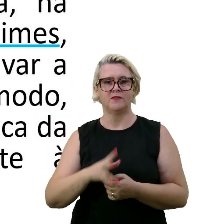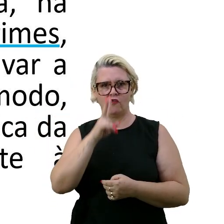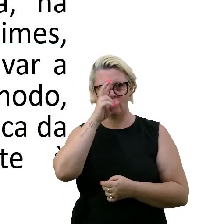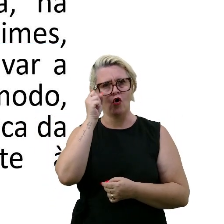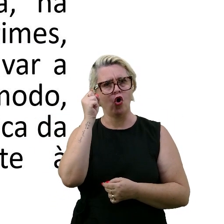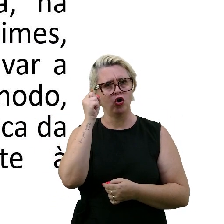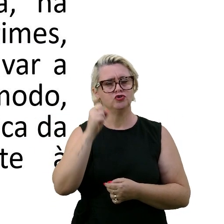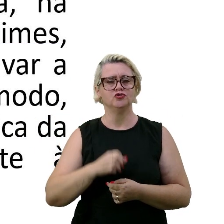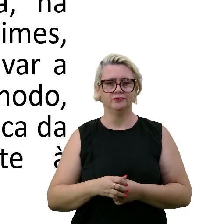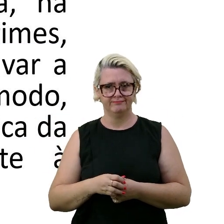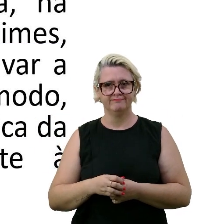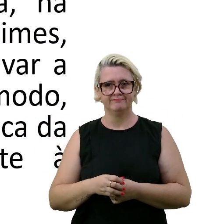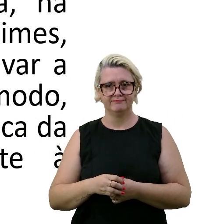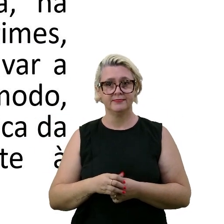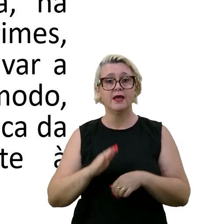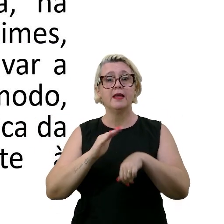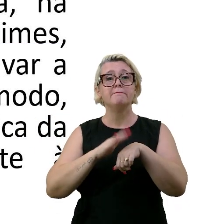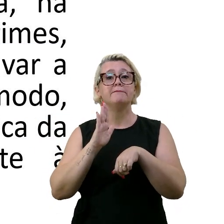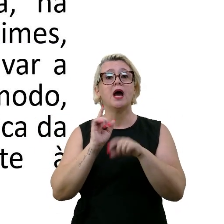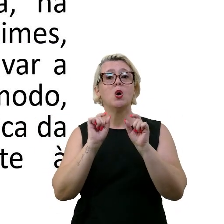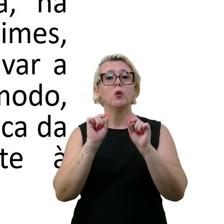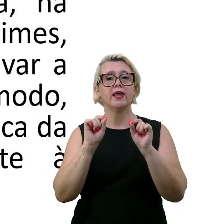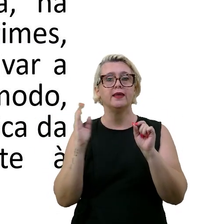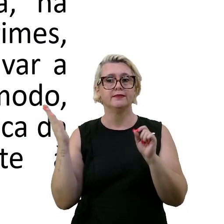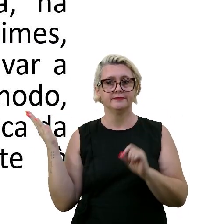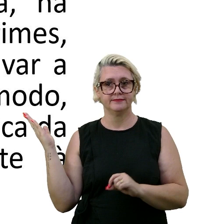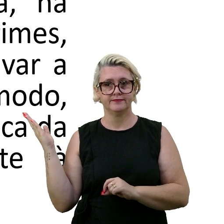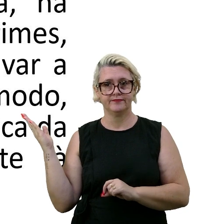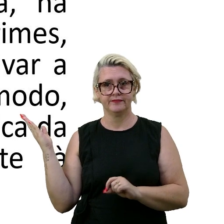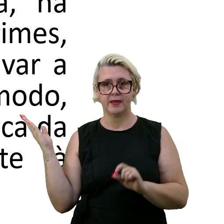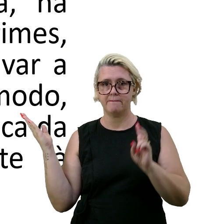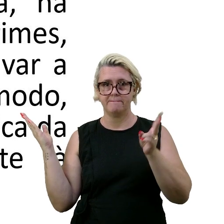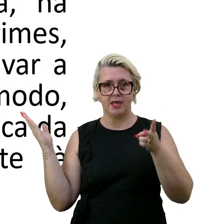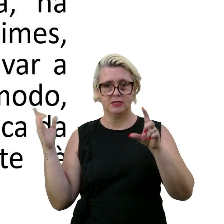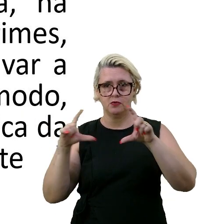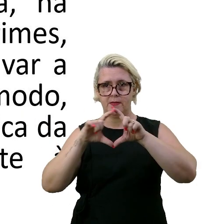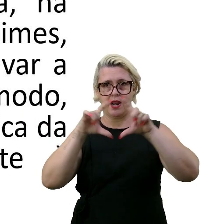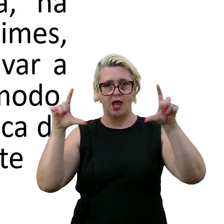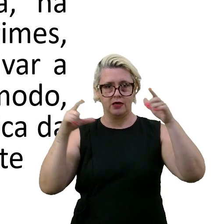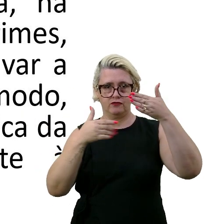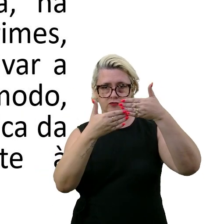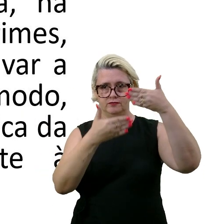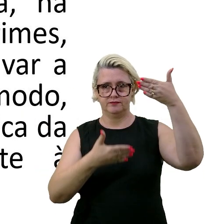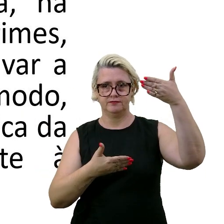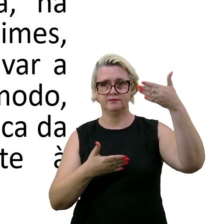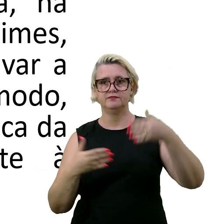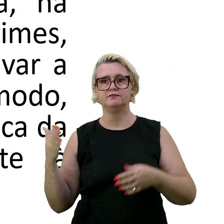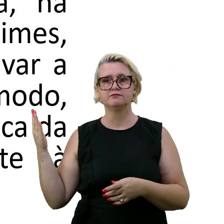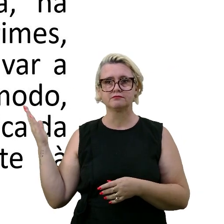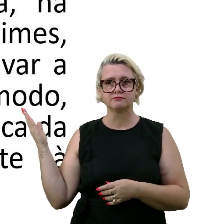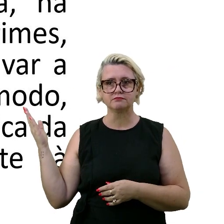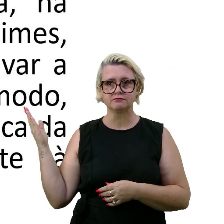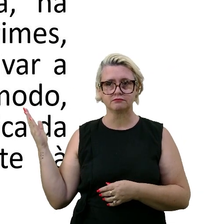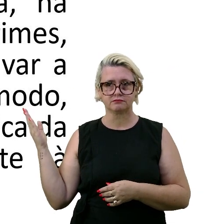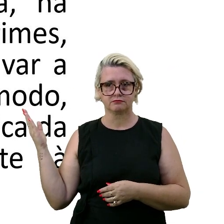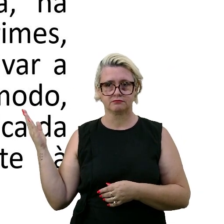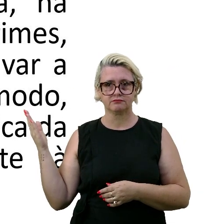O que mais que nós temos nesse parágrafo de desenvolvimento? Lembra